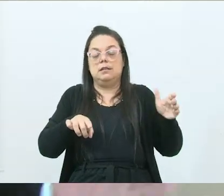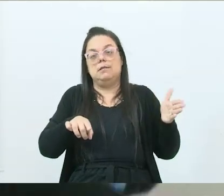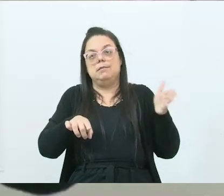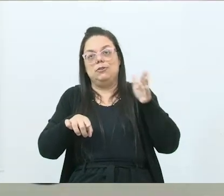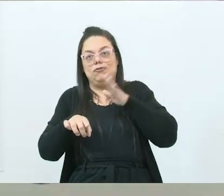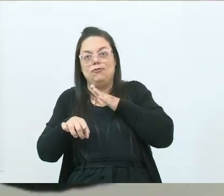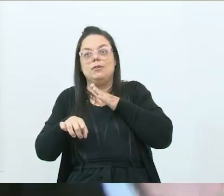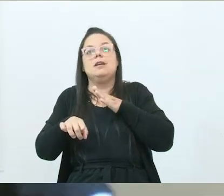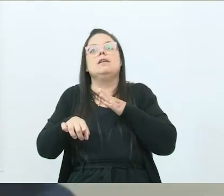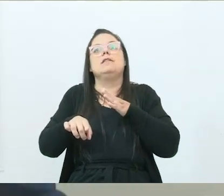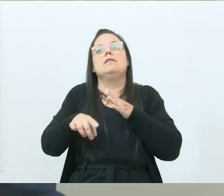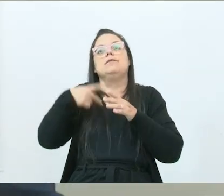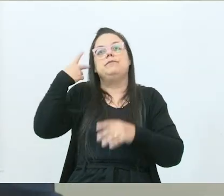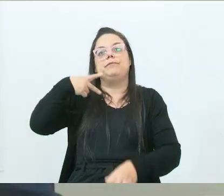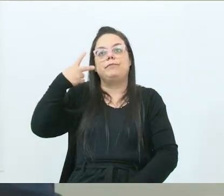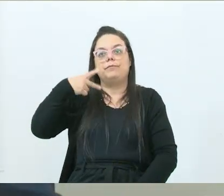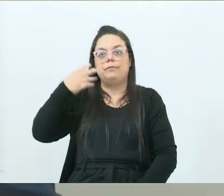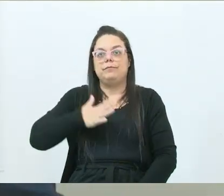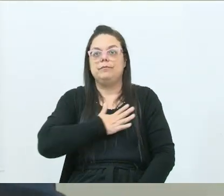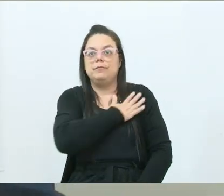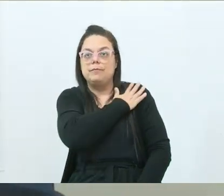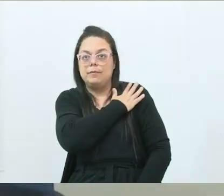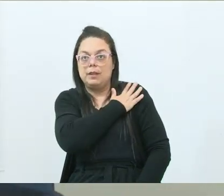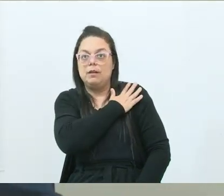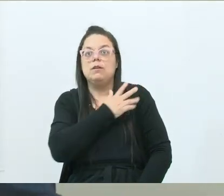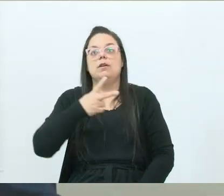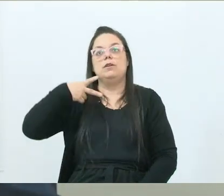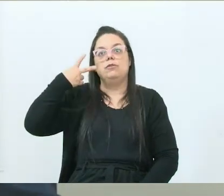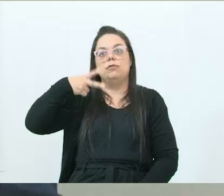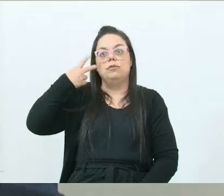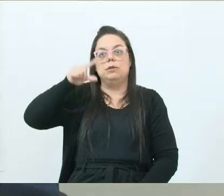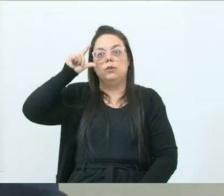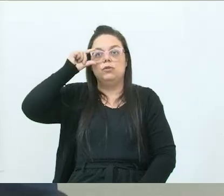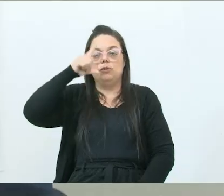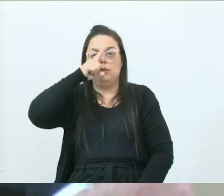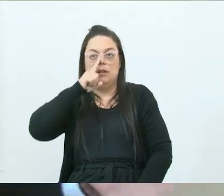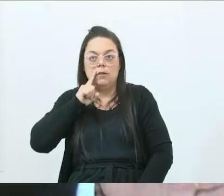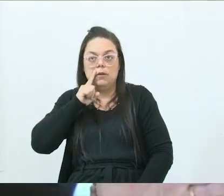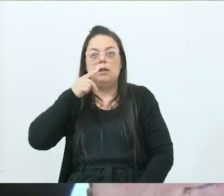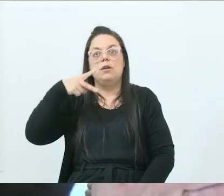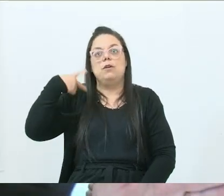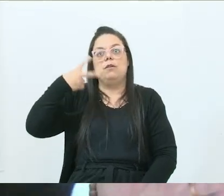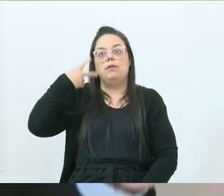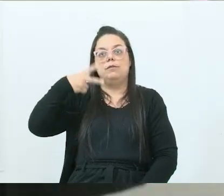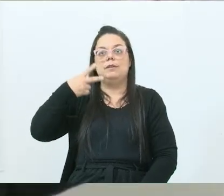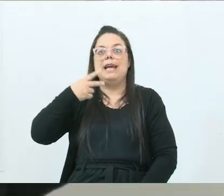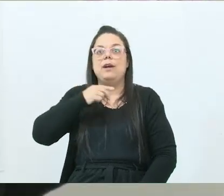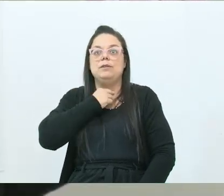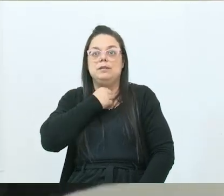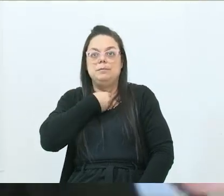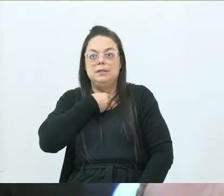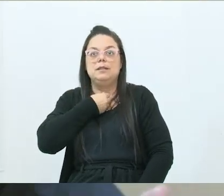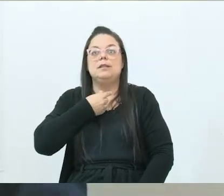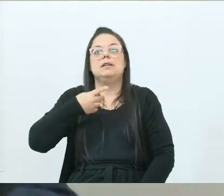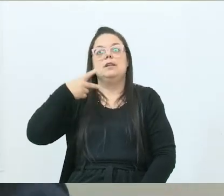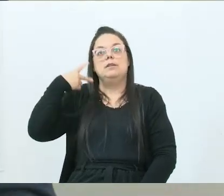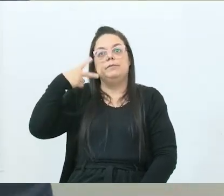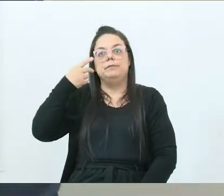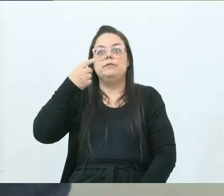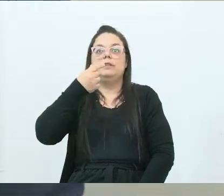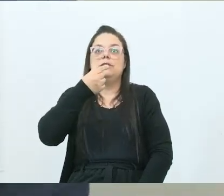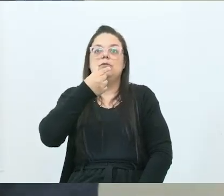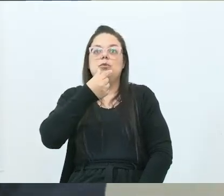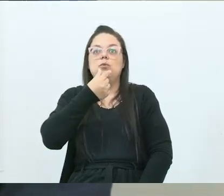direita, vereador Sargento Camargo, vereador Juninho Lalupe, vereador Helder Pereira, vereador Lucas